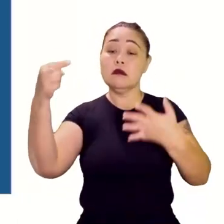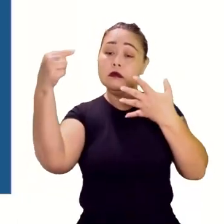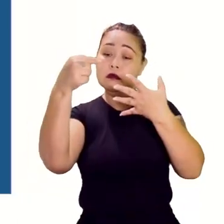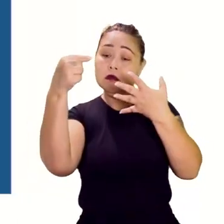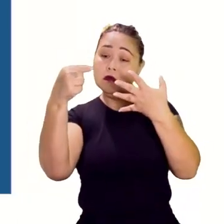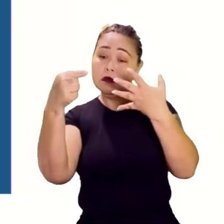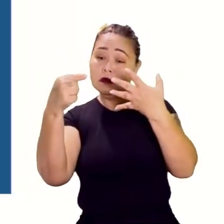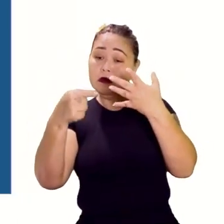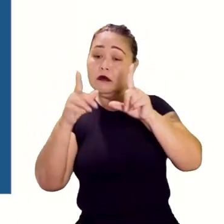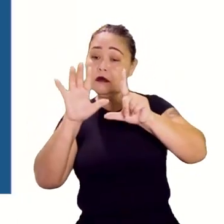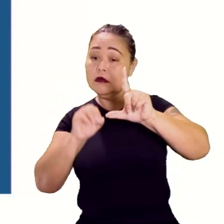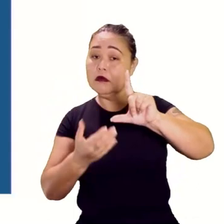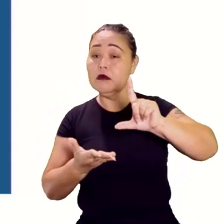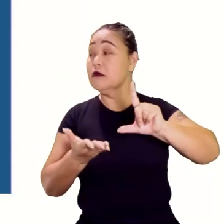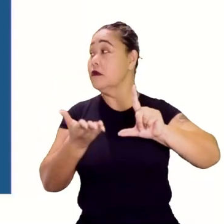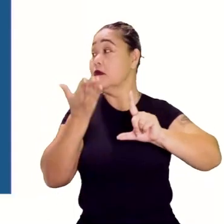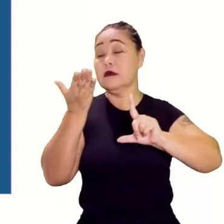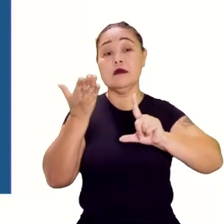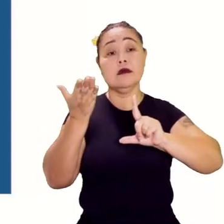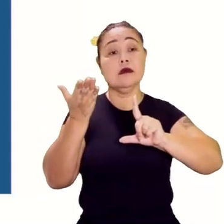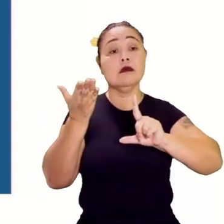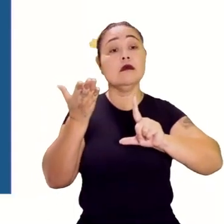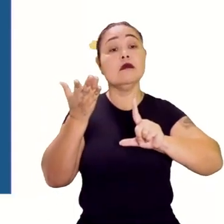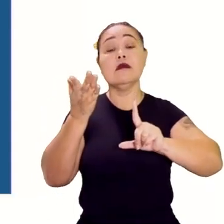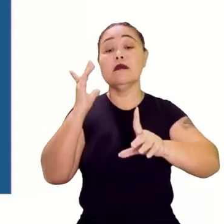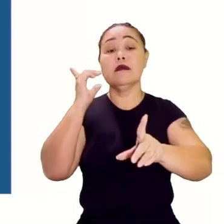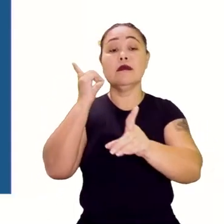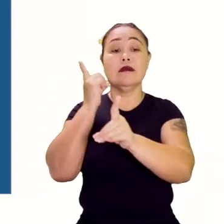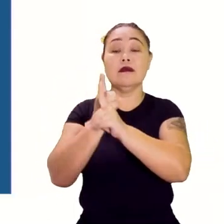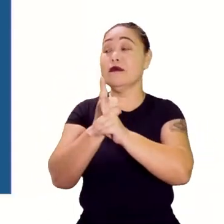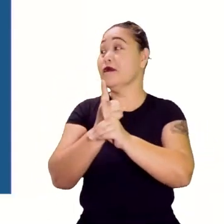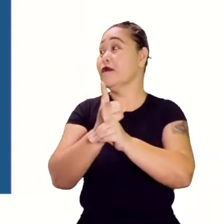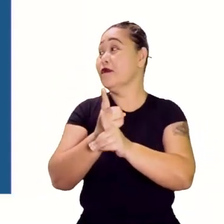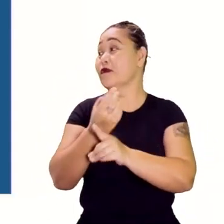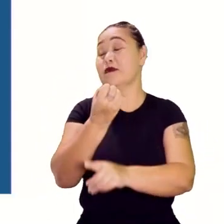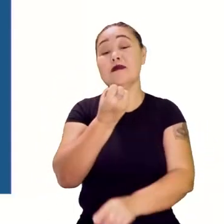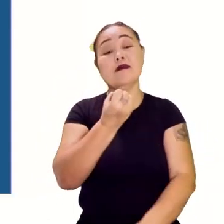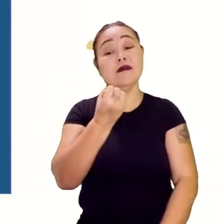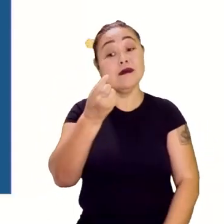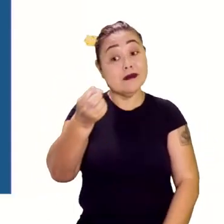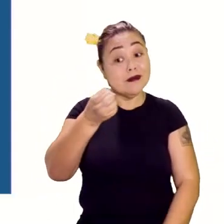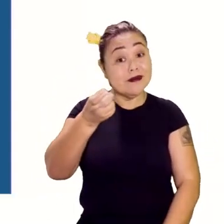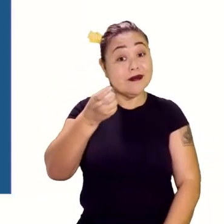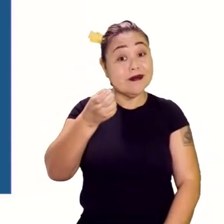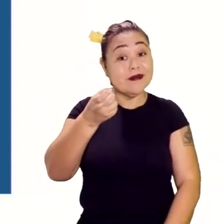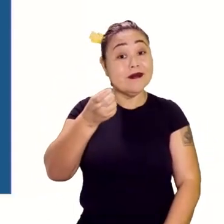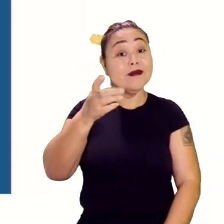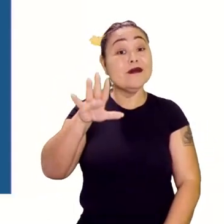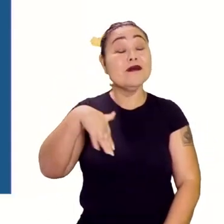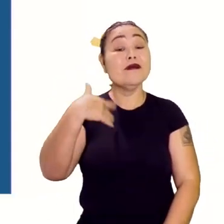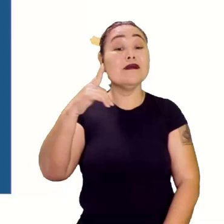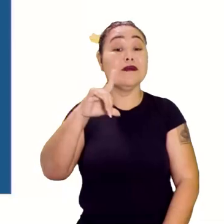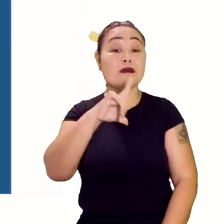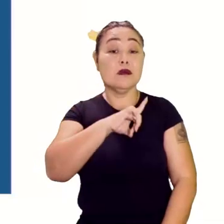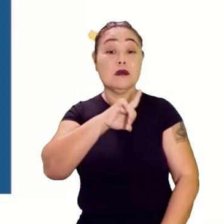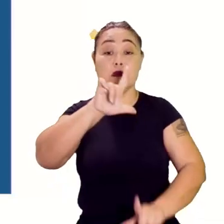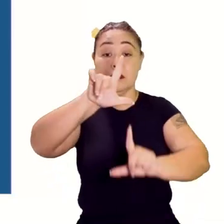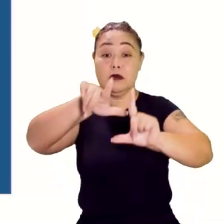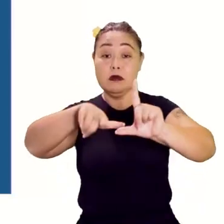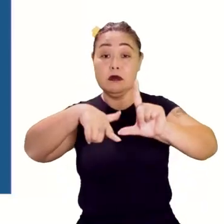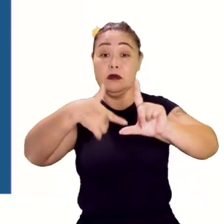as propriedades do logaritmo, determine o valor de x, onde